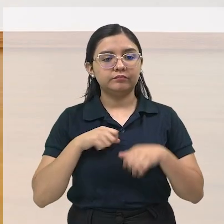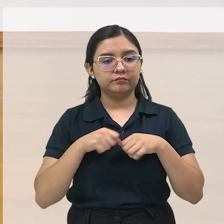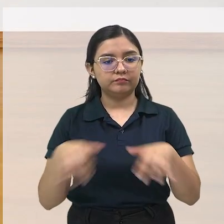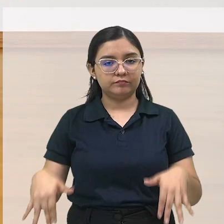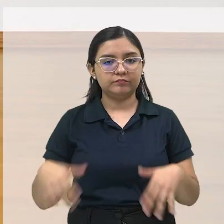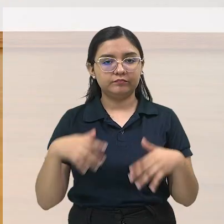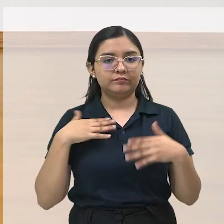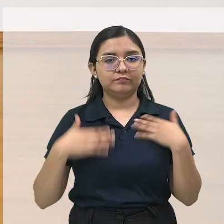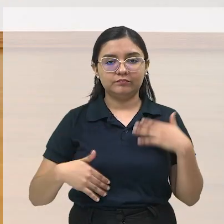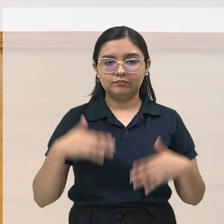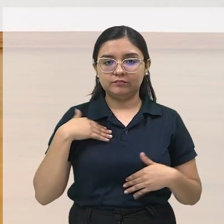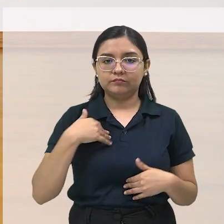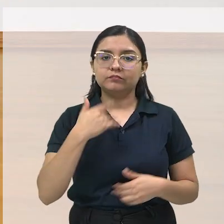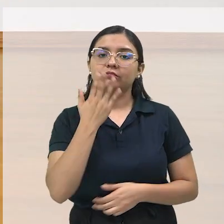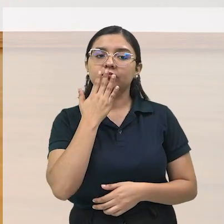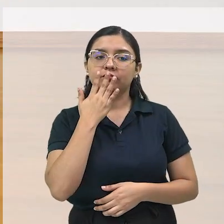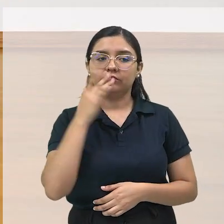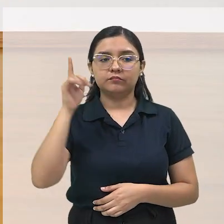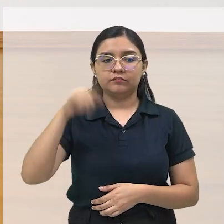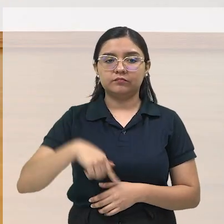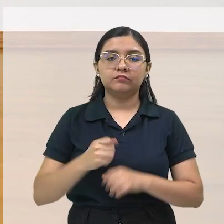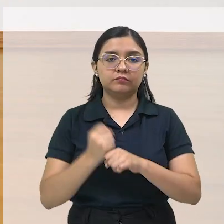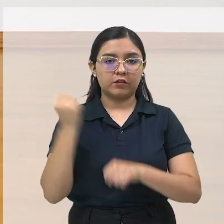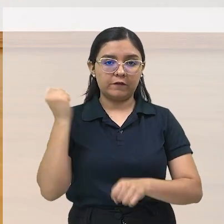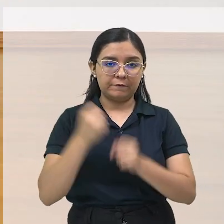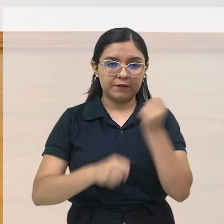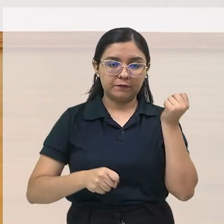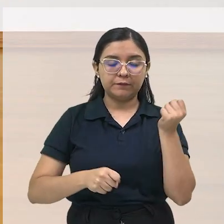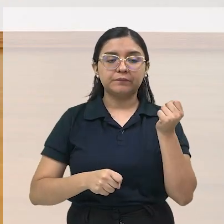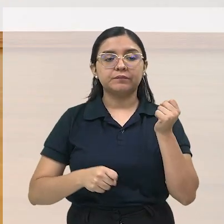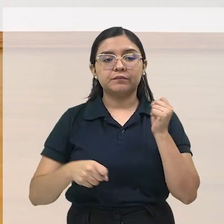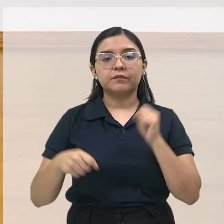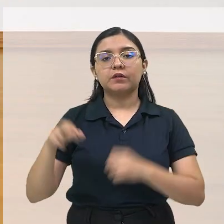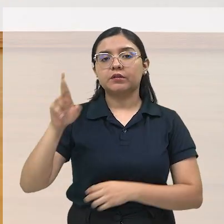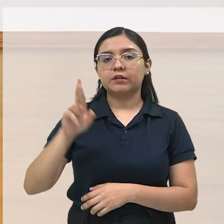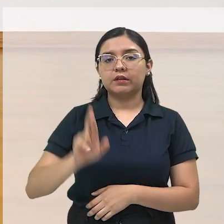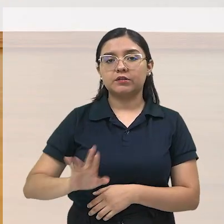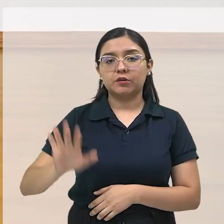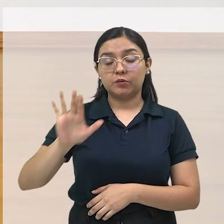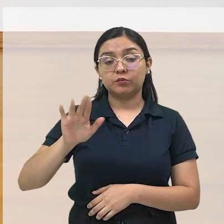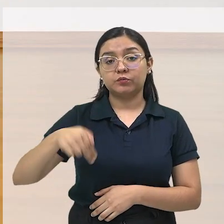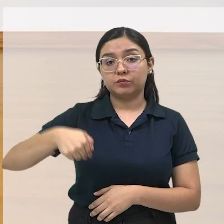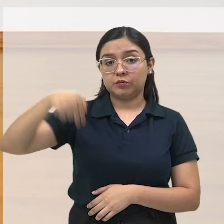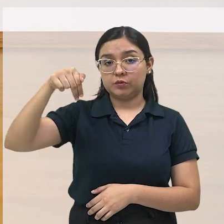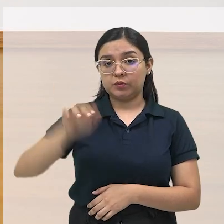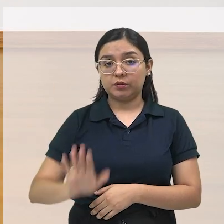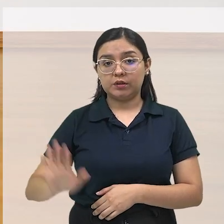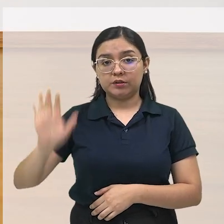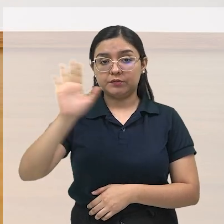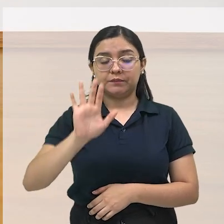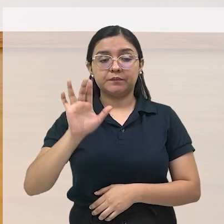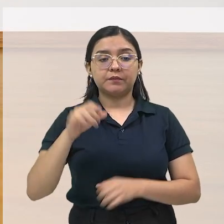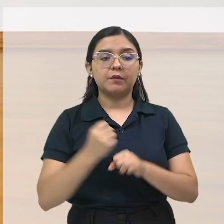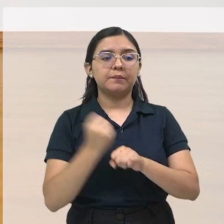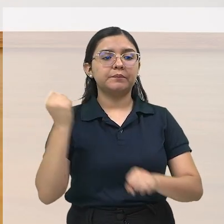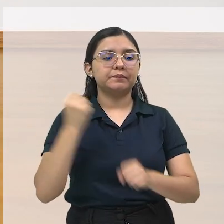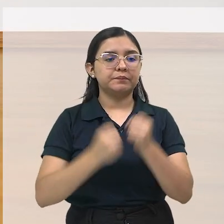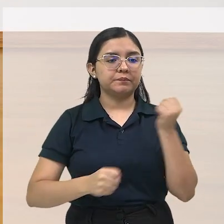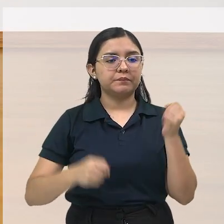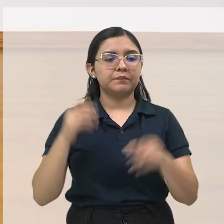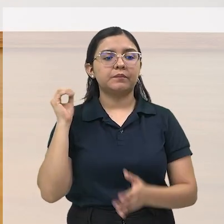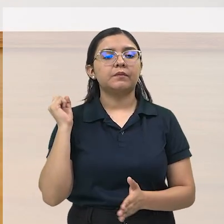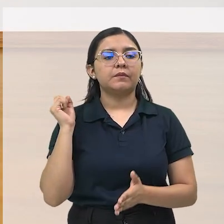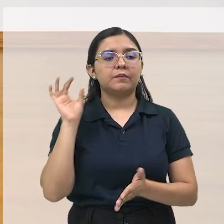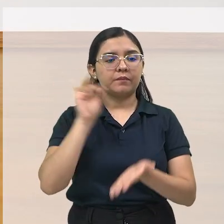coloridas. Estamos falando do frevo, da região nordeste. O frevo é uma dança que foi reconhecida